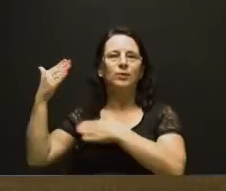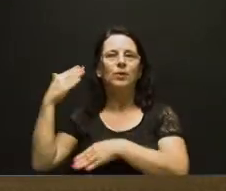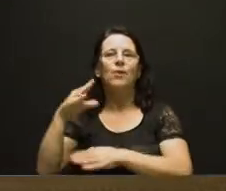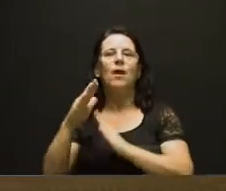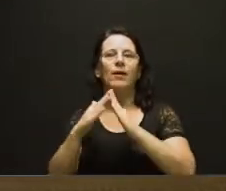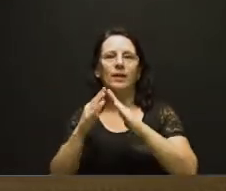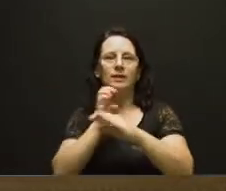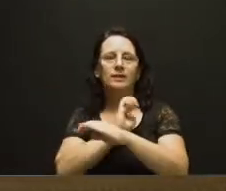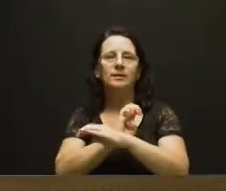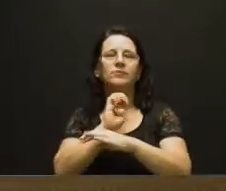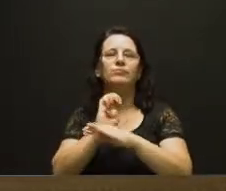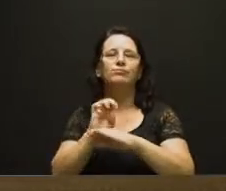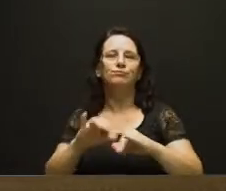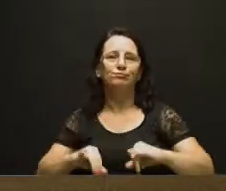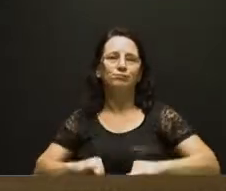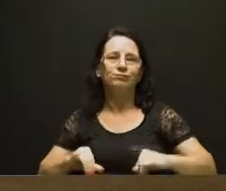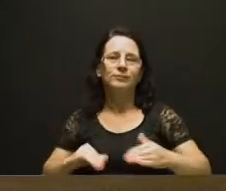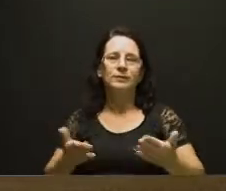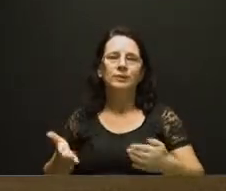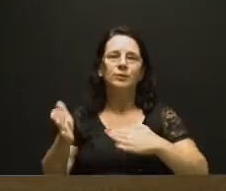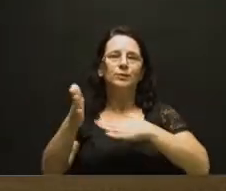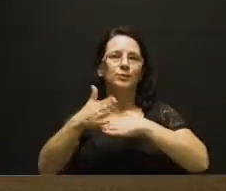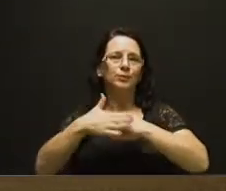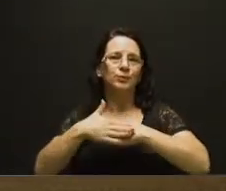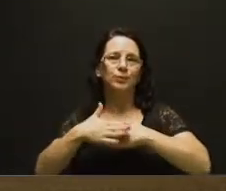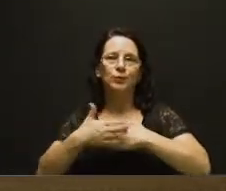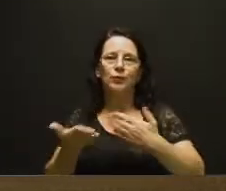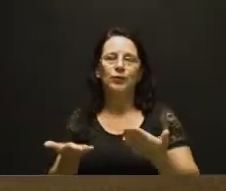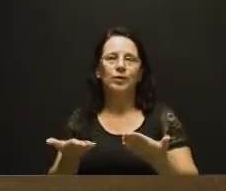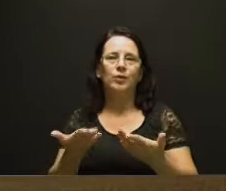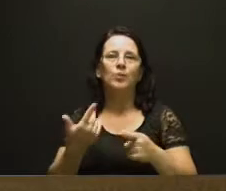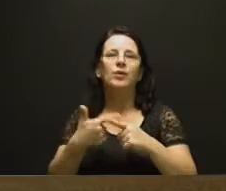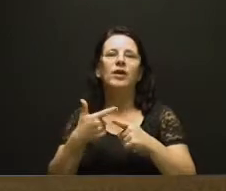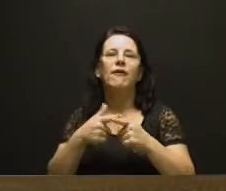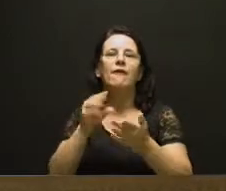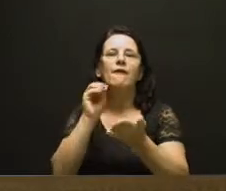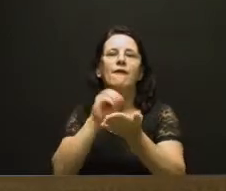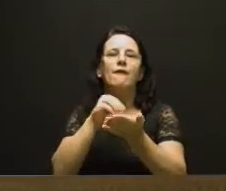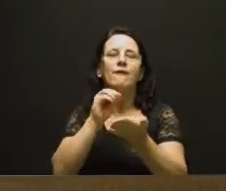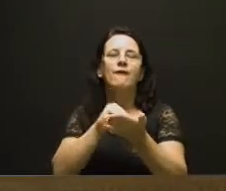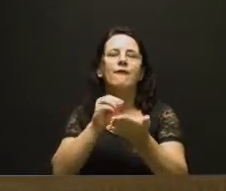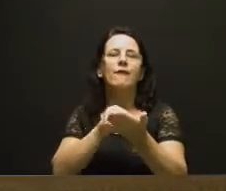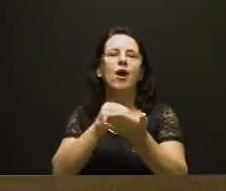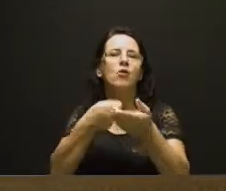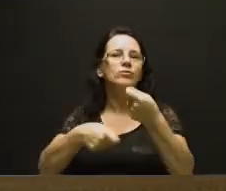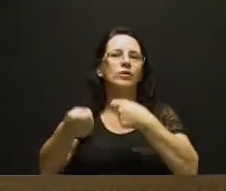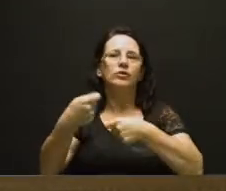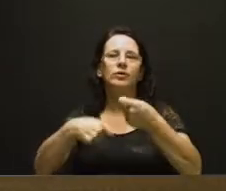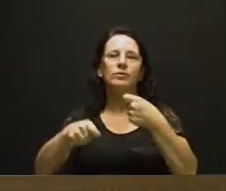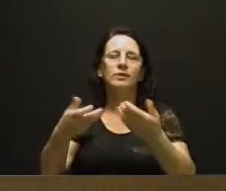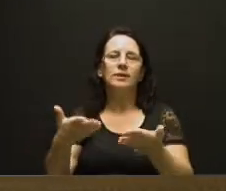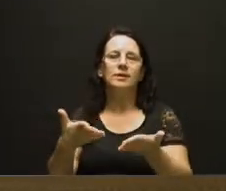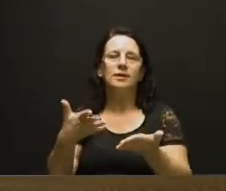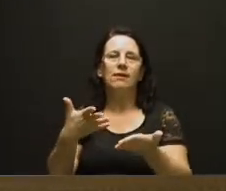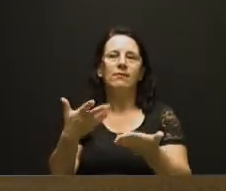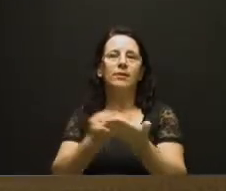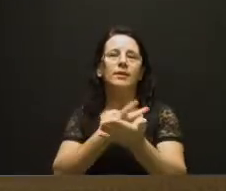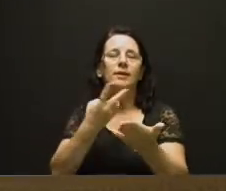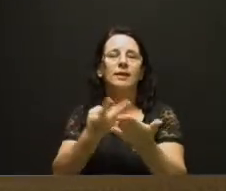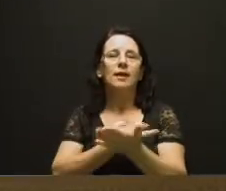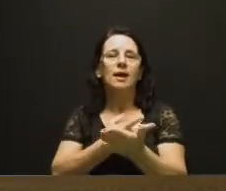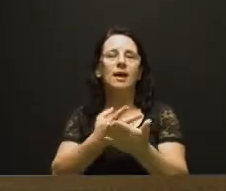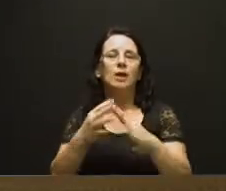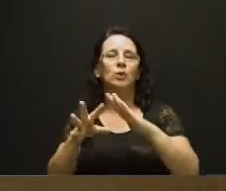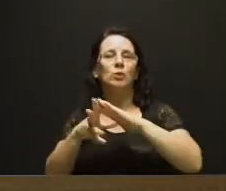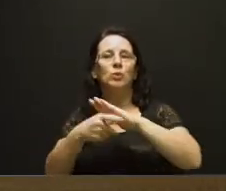participação essencial nessa construção por que será que acontece nas paredes internas poucos sabem